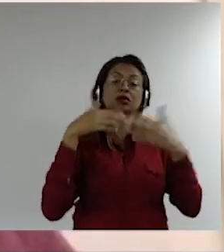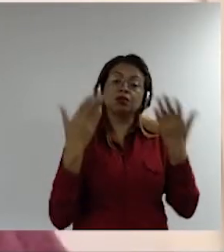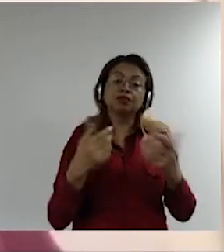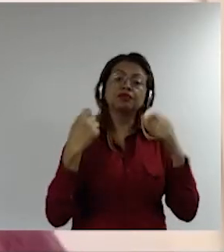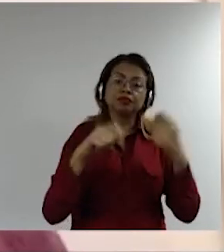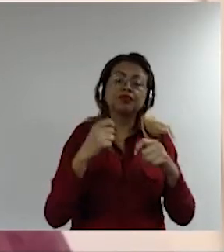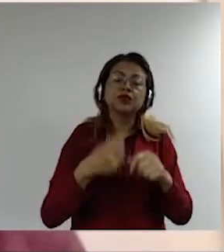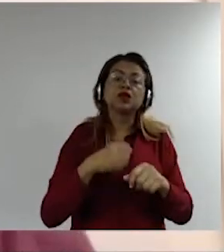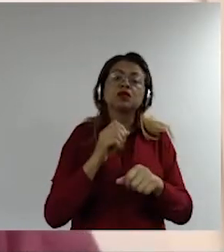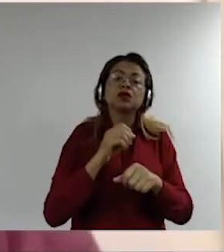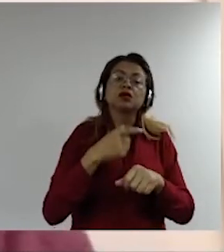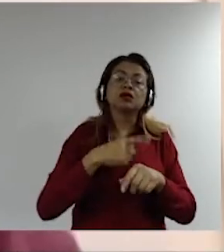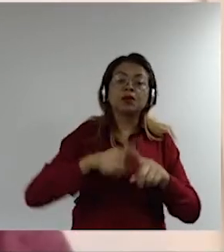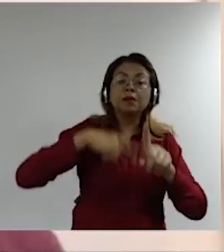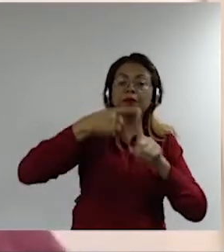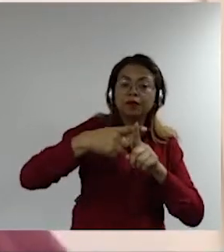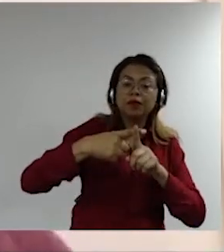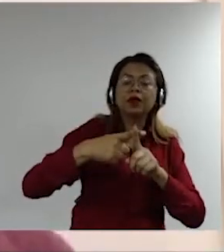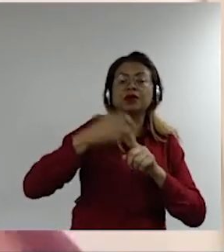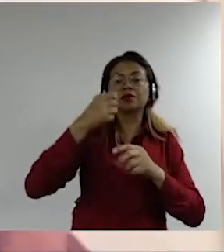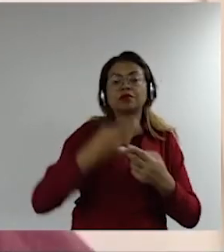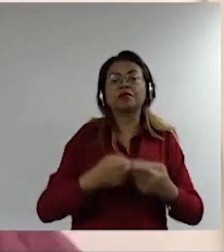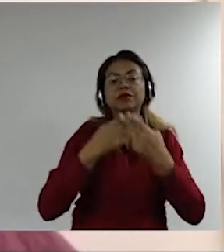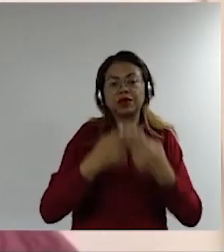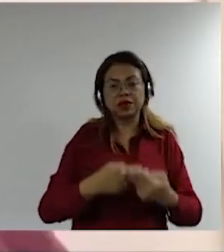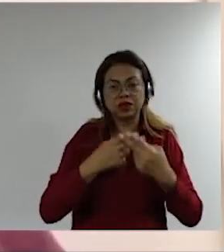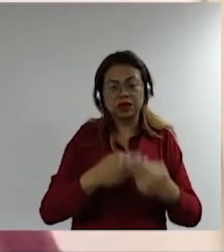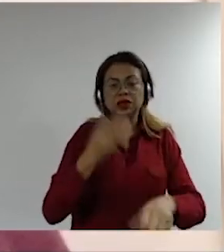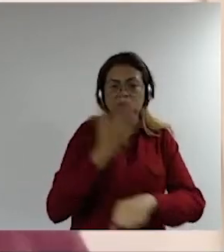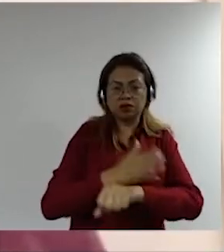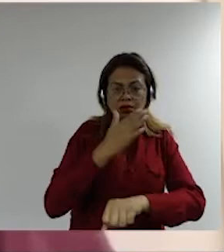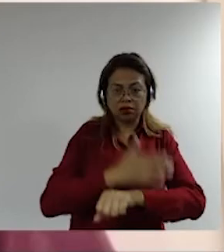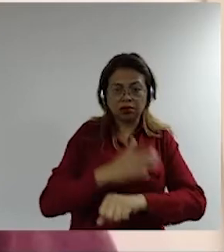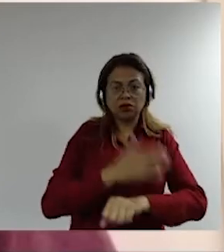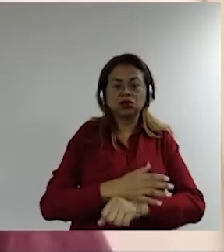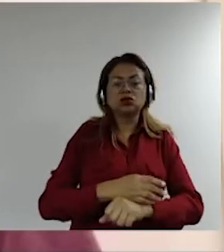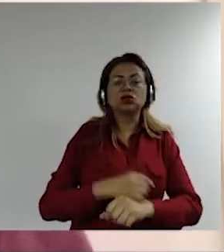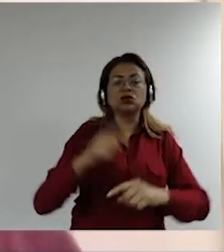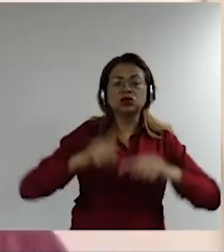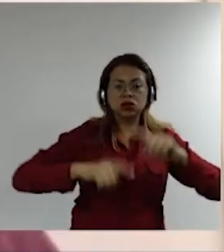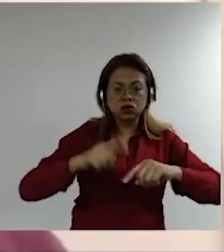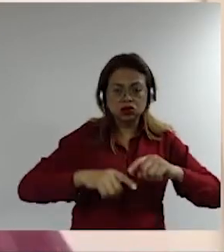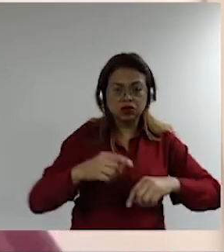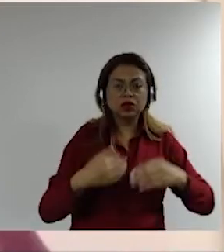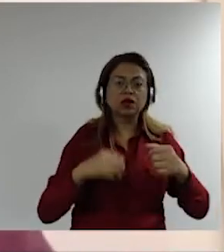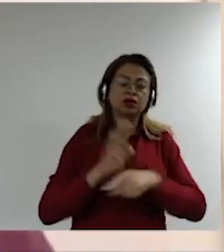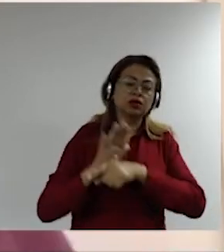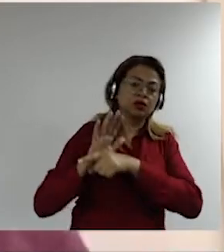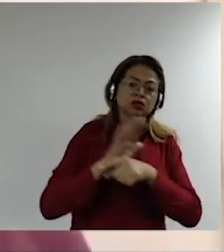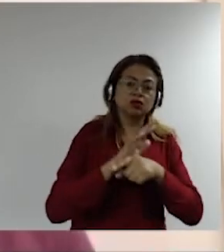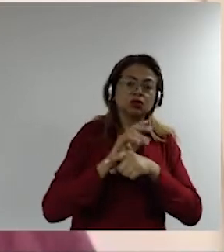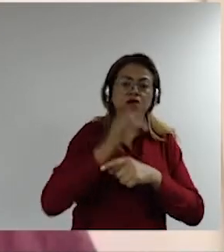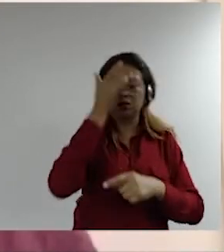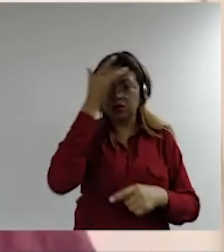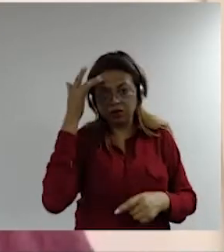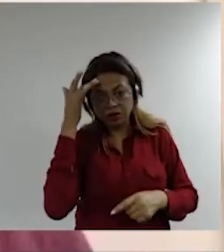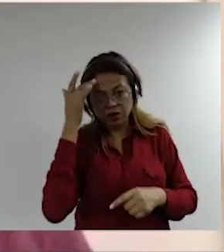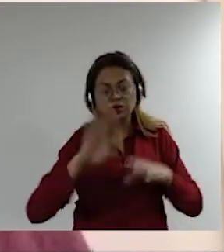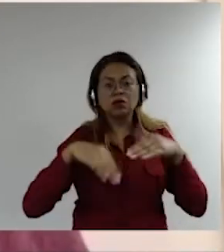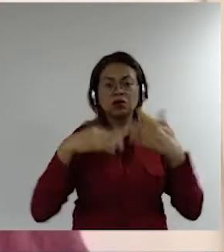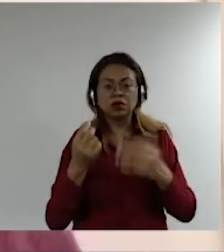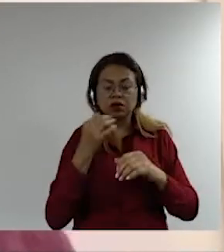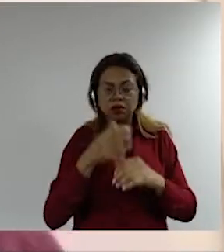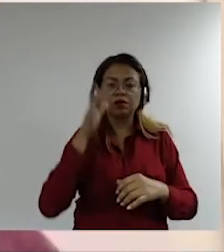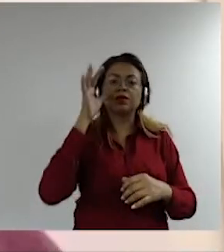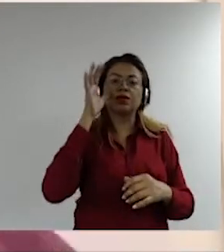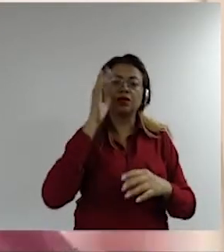ter preciso de um pouco de paciência aí no início, um pouco de exercitação de atividades que mobilizem, que ajudem as pessoas a mobilizar a sua atenção